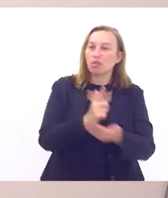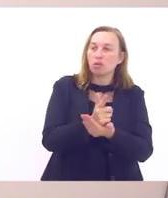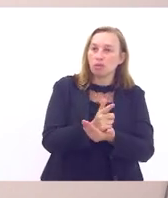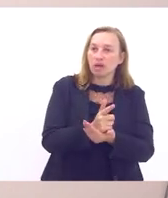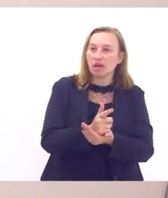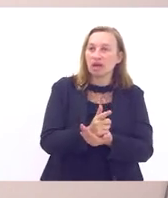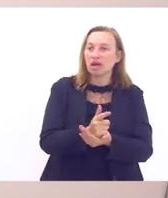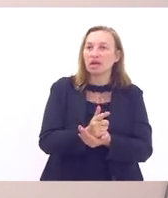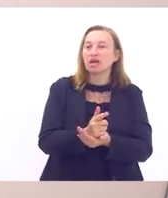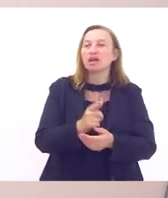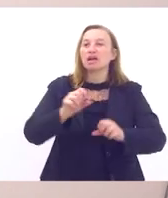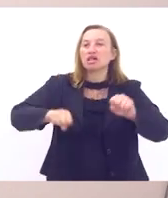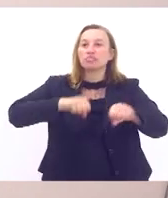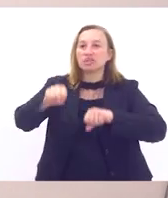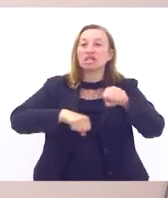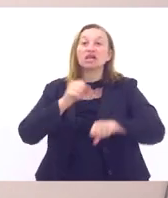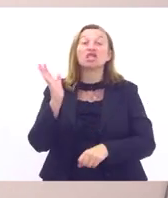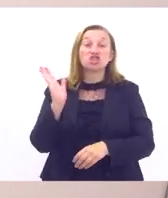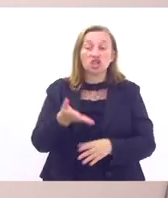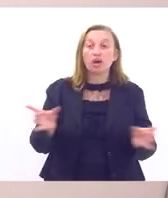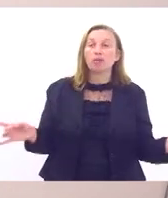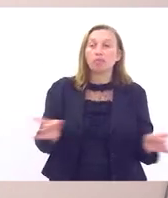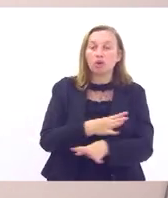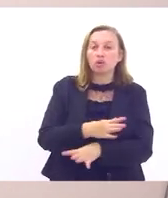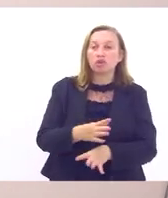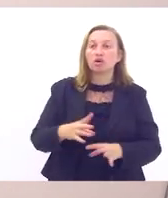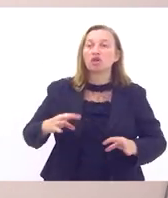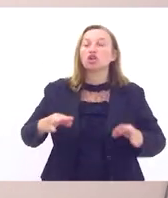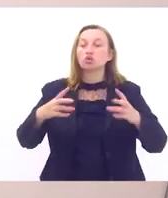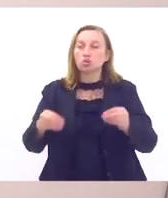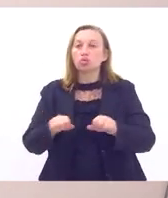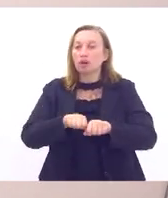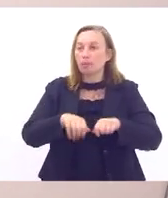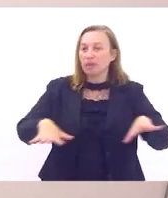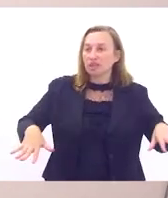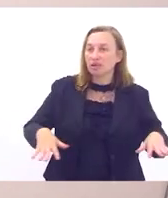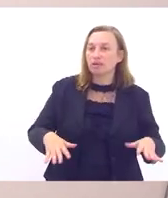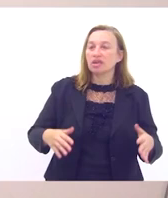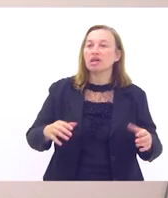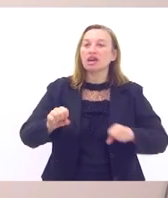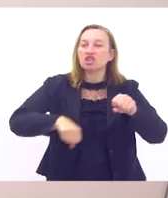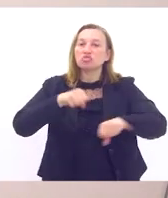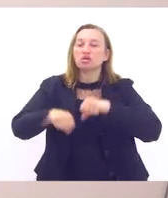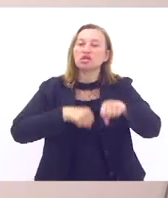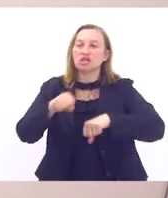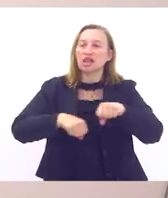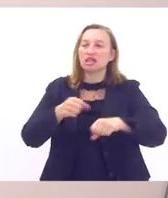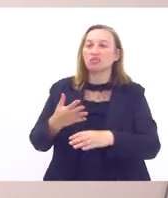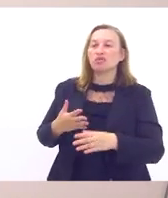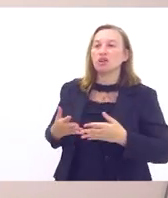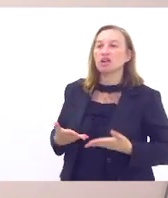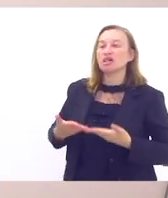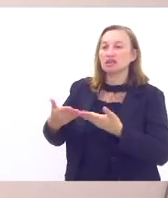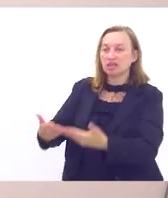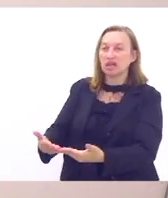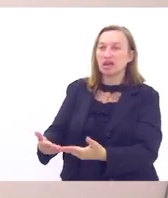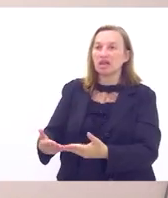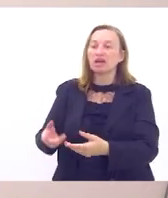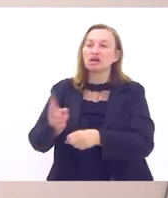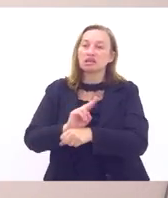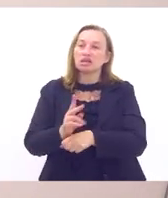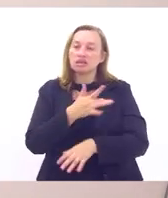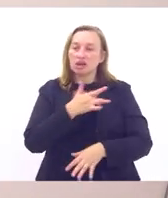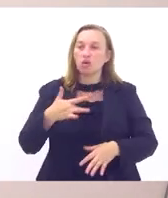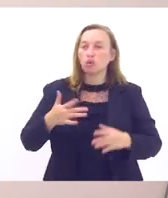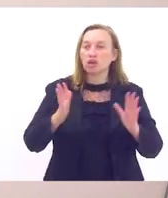já montadas. E aí veio a pandemia, veio tudo, o resultado. As bicicletas foram entregues para os agentes comunitários de saúde agora, em